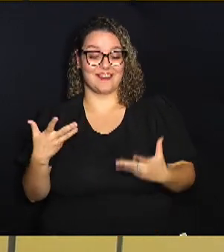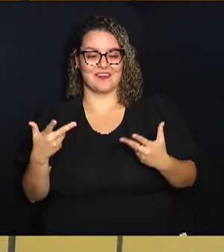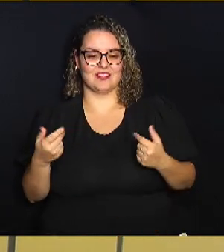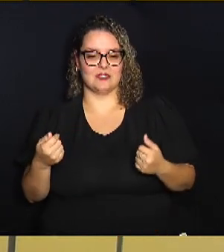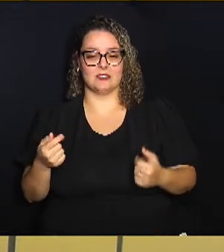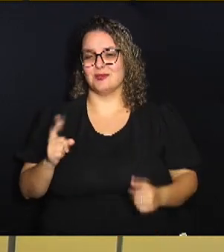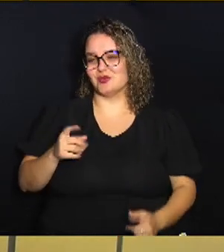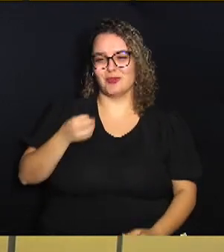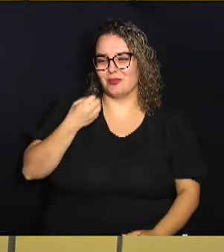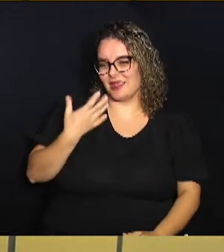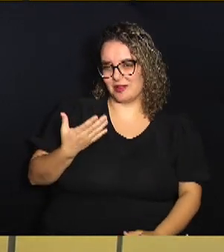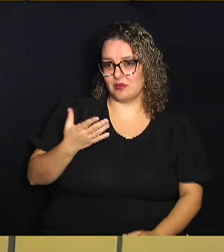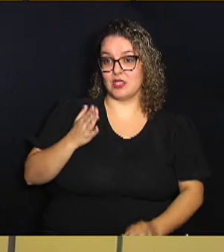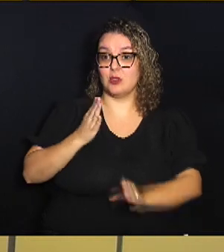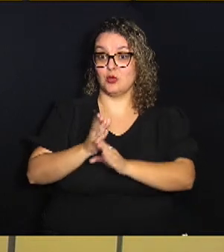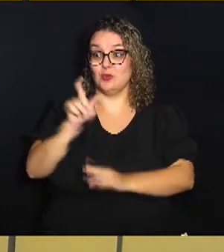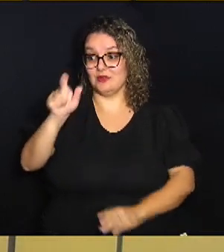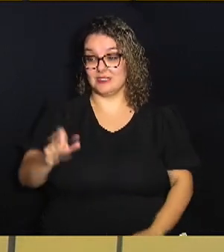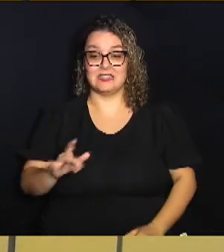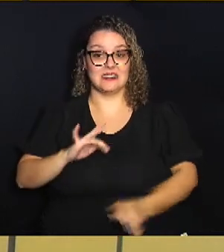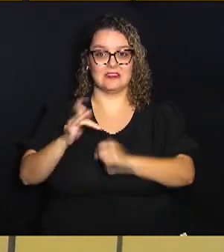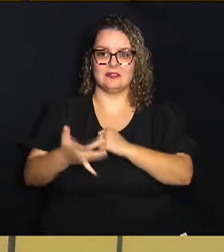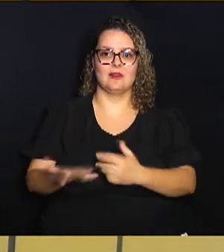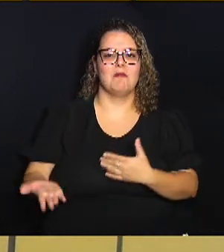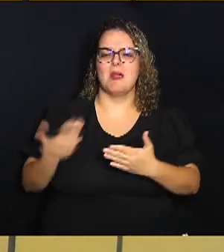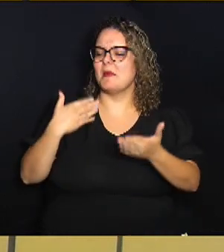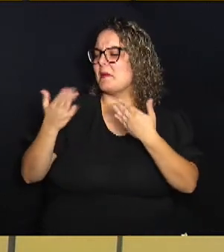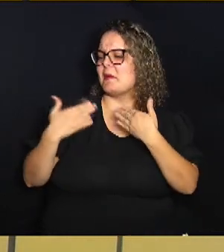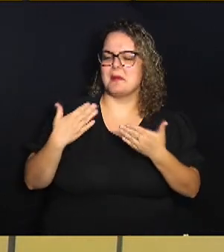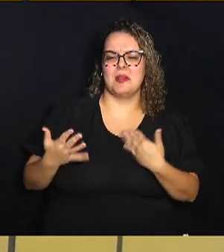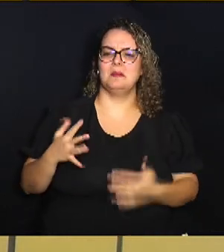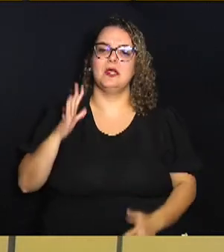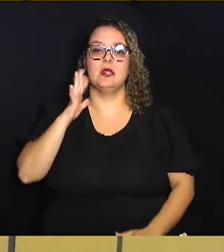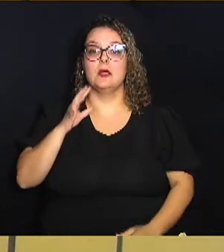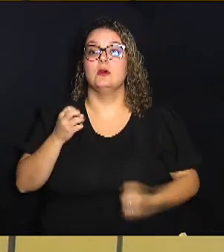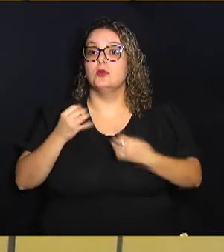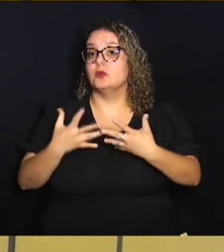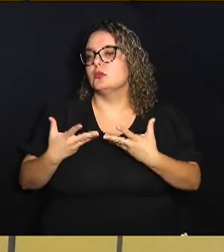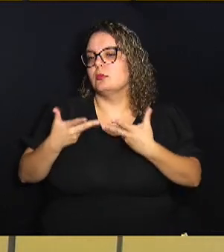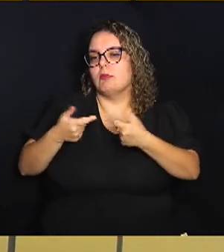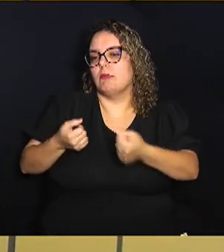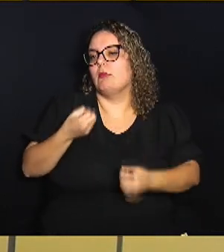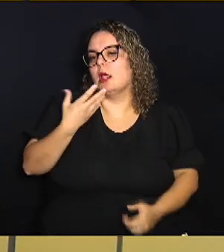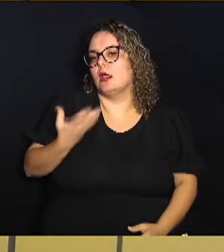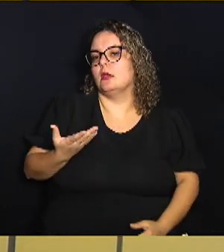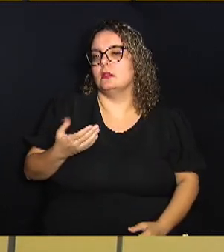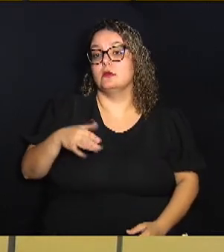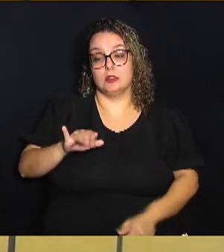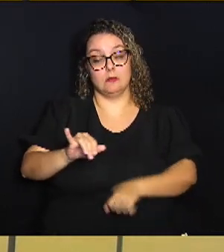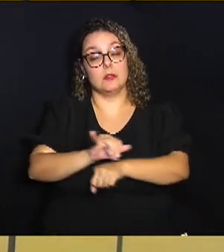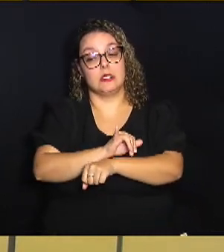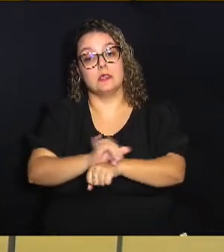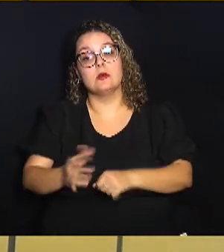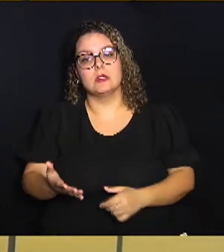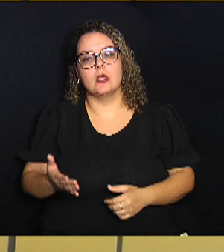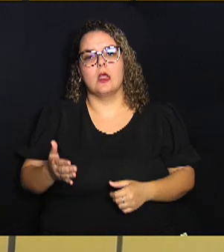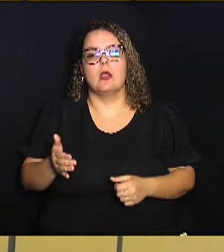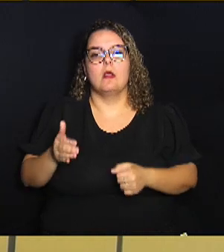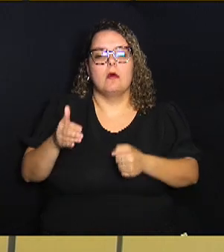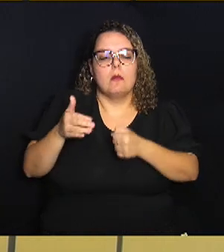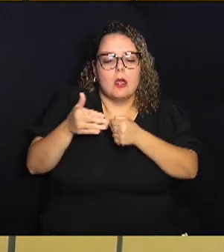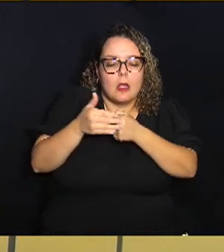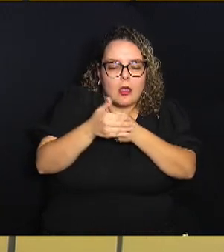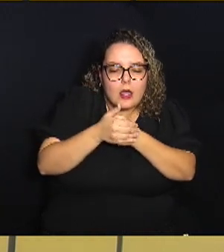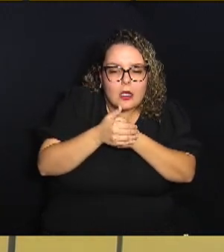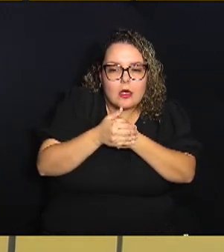muito legal, mas na hora que eu encontro você na rede social, a gente conversa como se estivesse tudo bem. Eu tenho mais mecanismos para disfarçar isso.